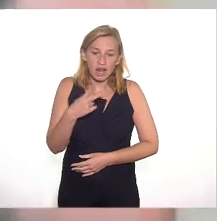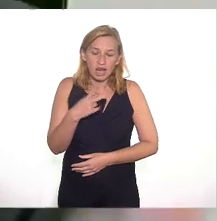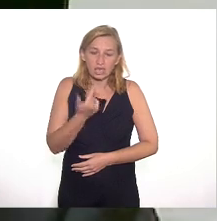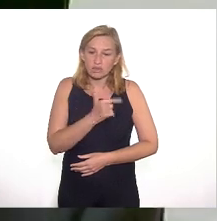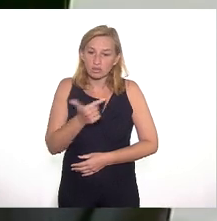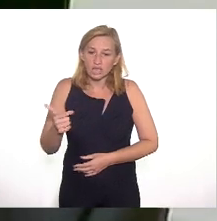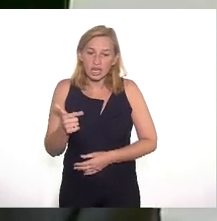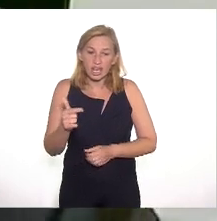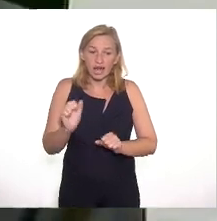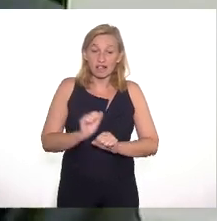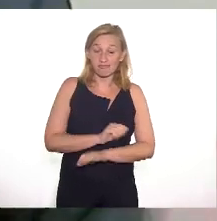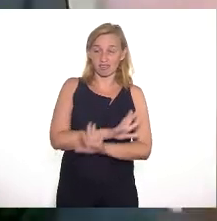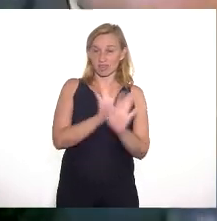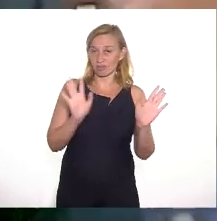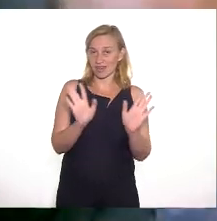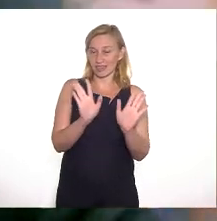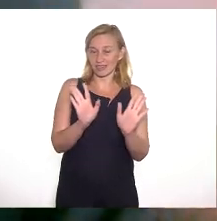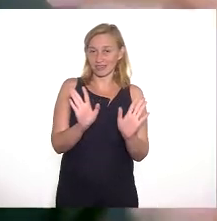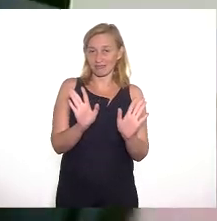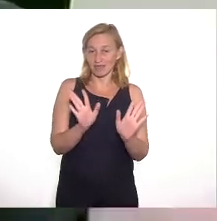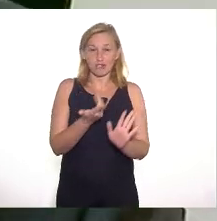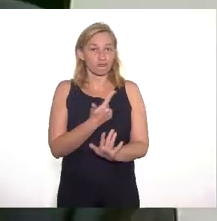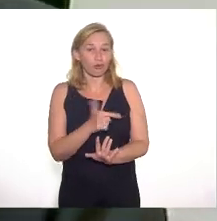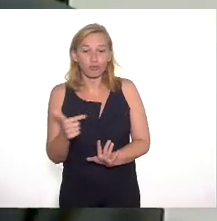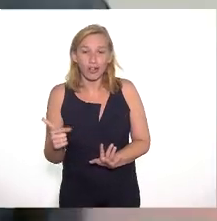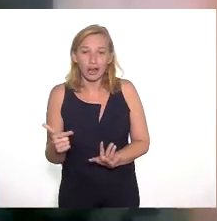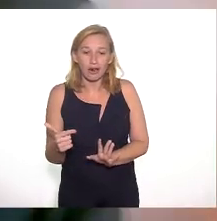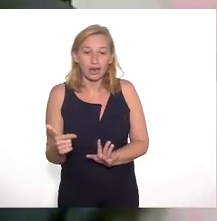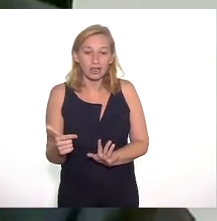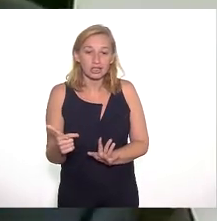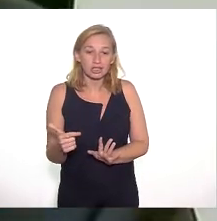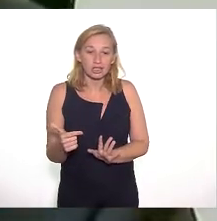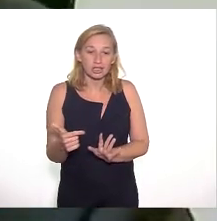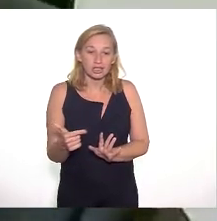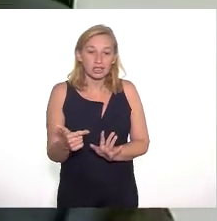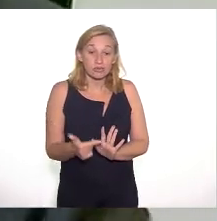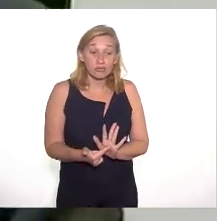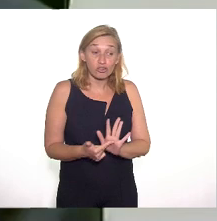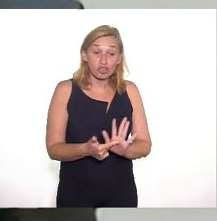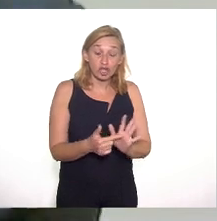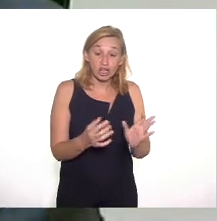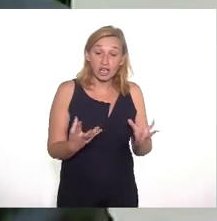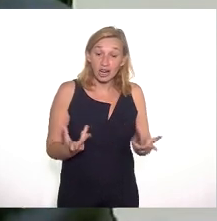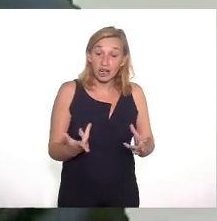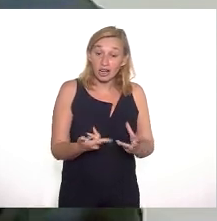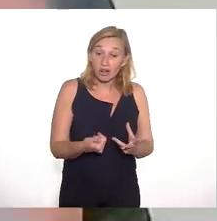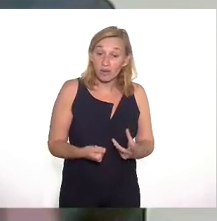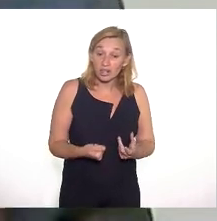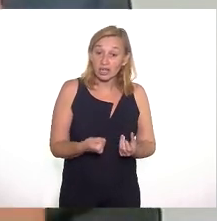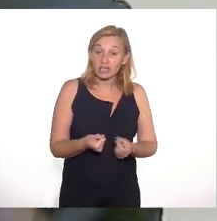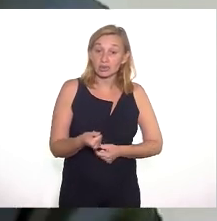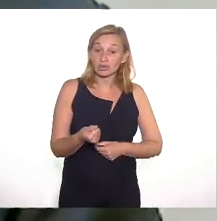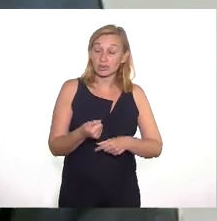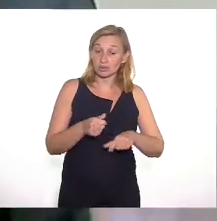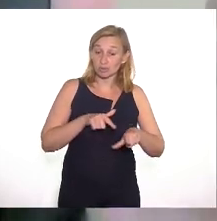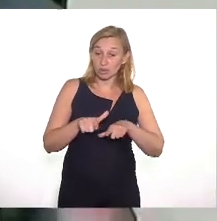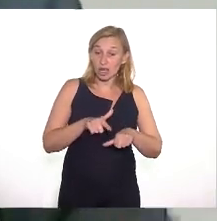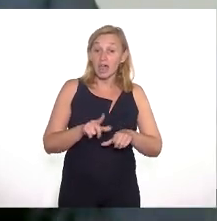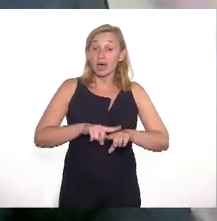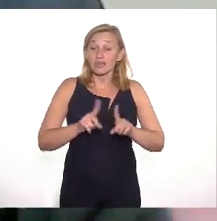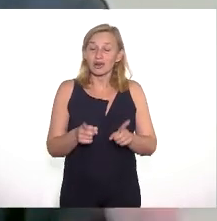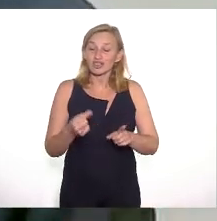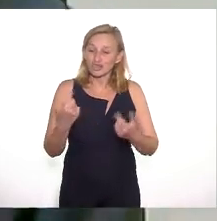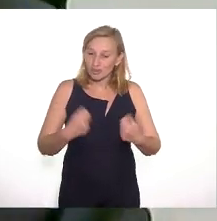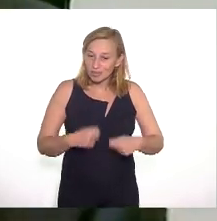haverá transparência, que não haverá lisura neste processo e que, de fato, nós teremos um